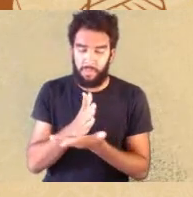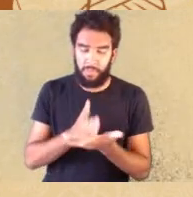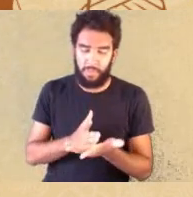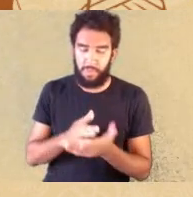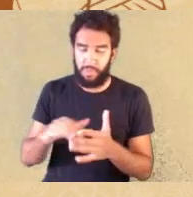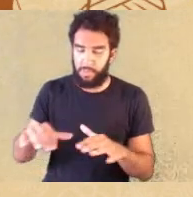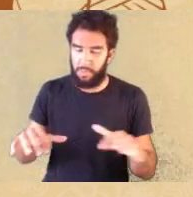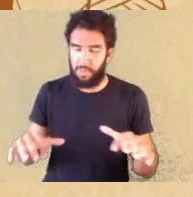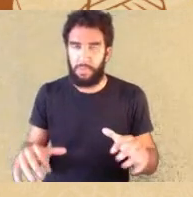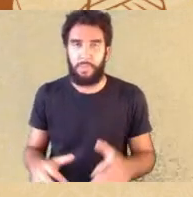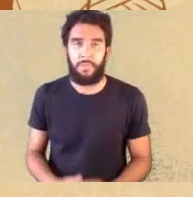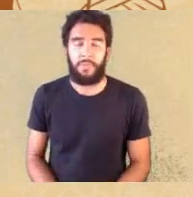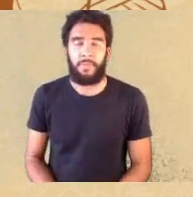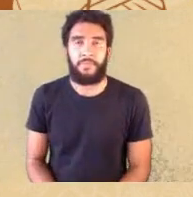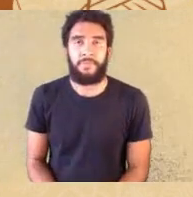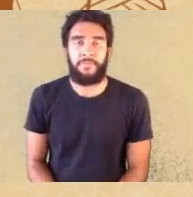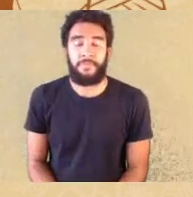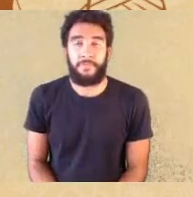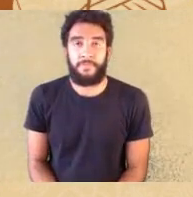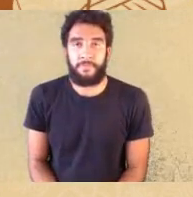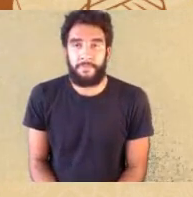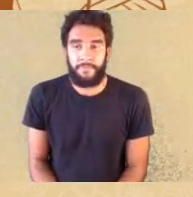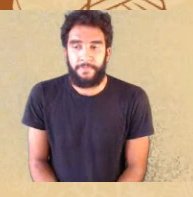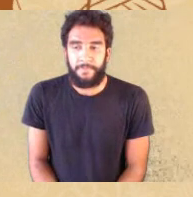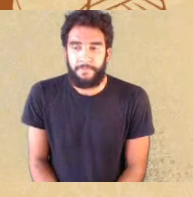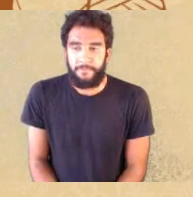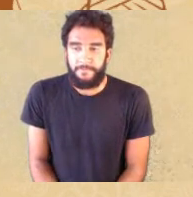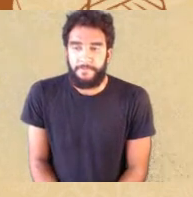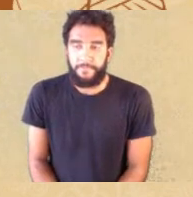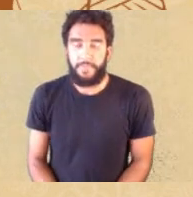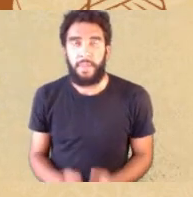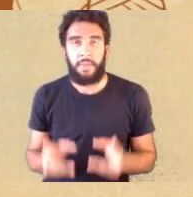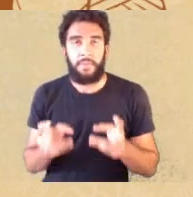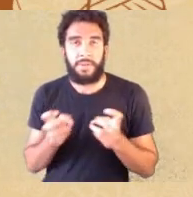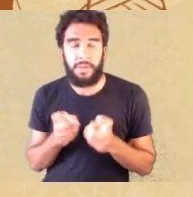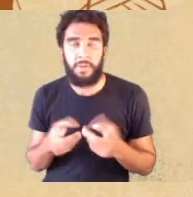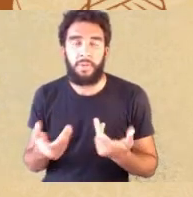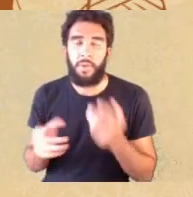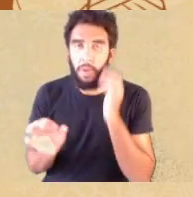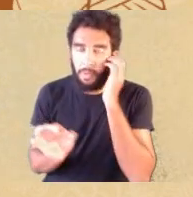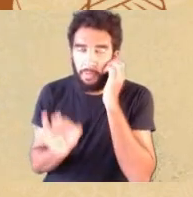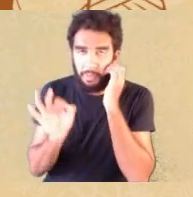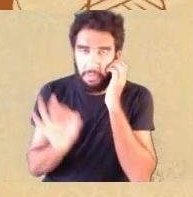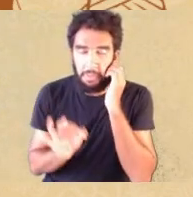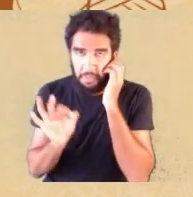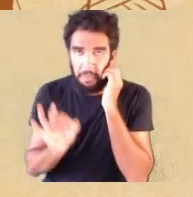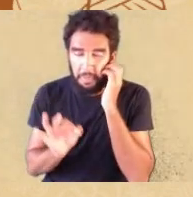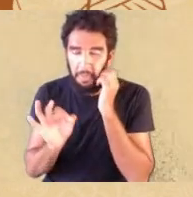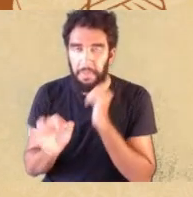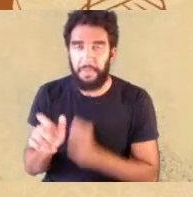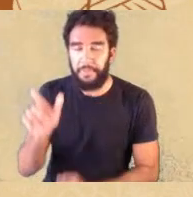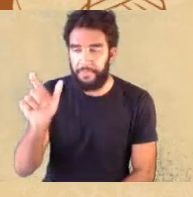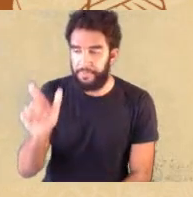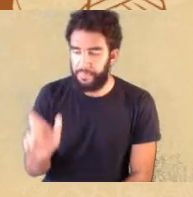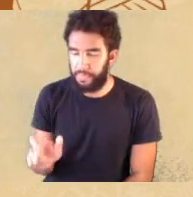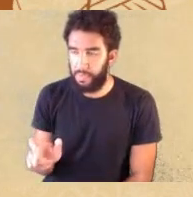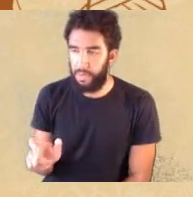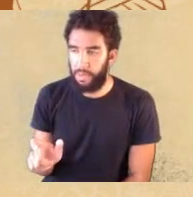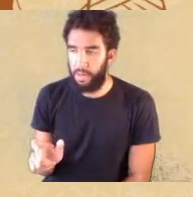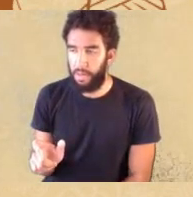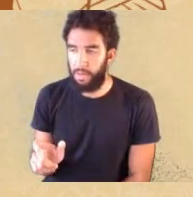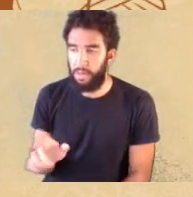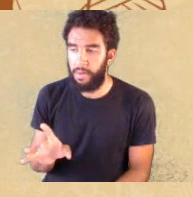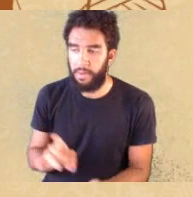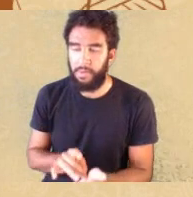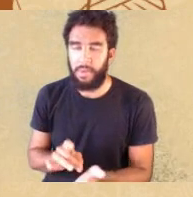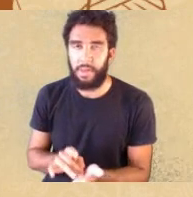a gente viu, né, como qual porcentagem aí dos sujeitos, dos diferentes sujeitos, relataram não.